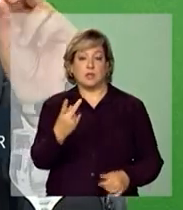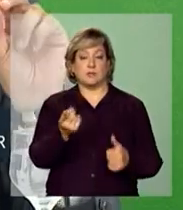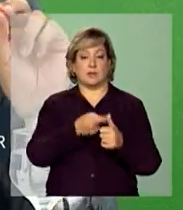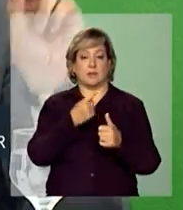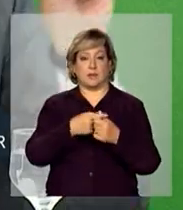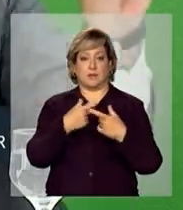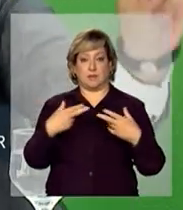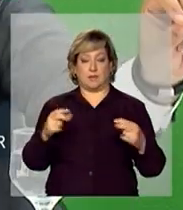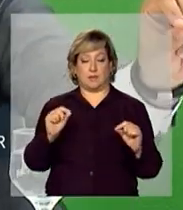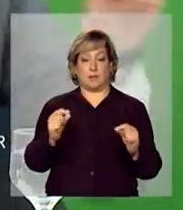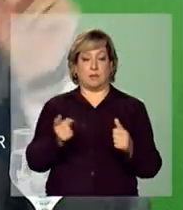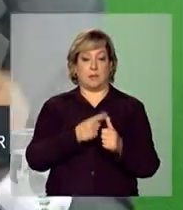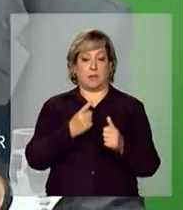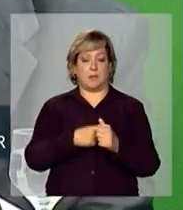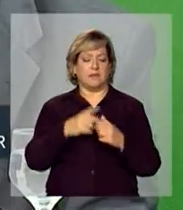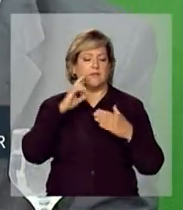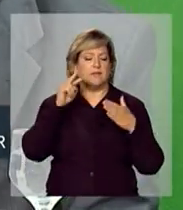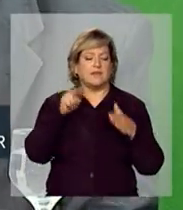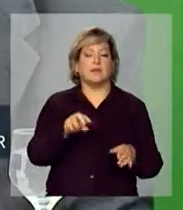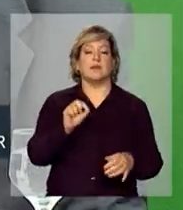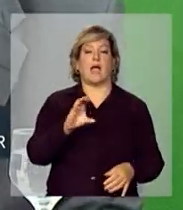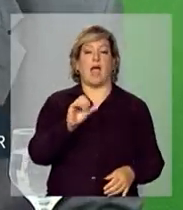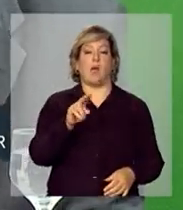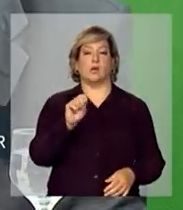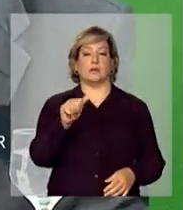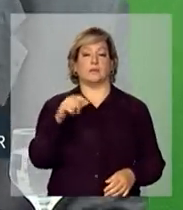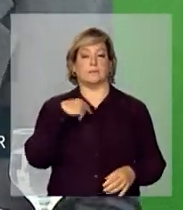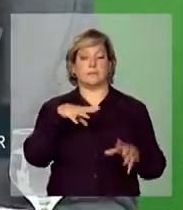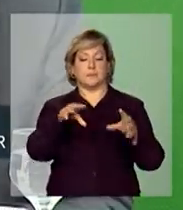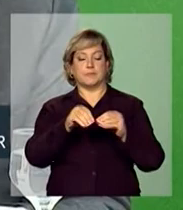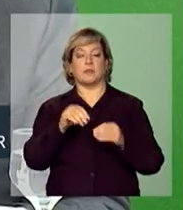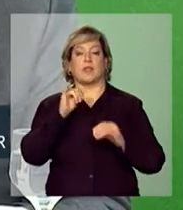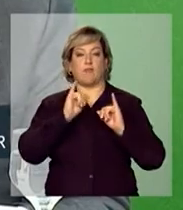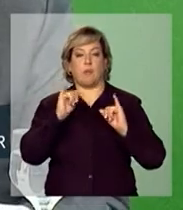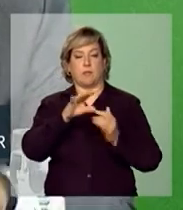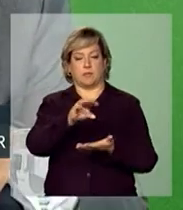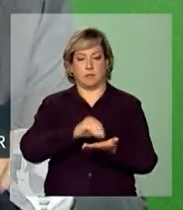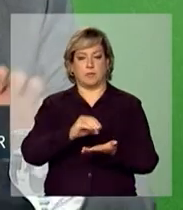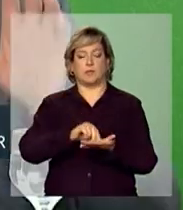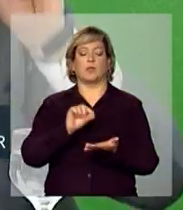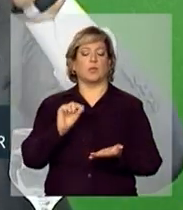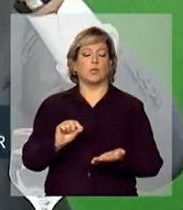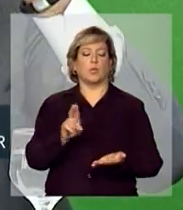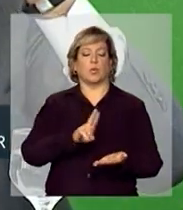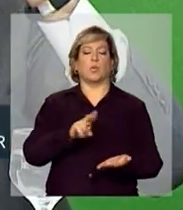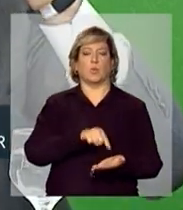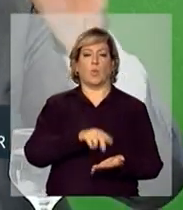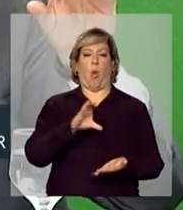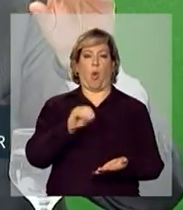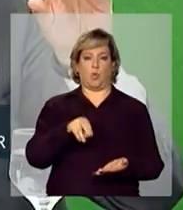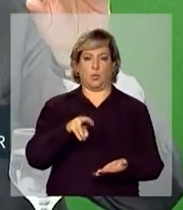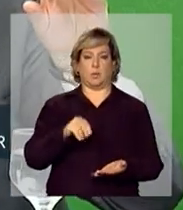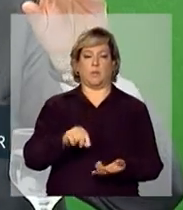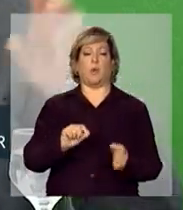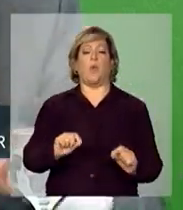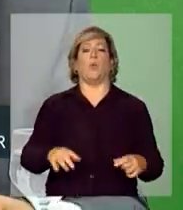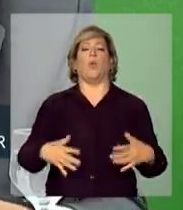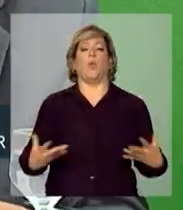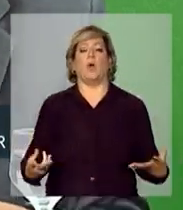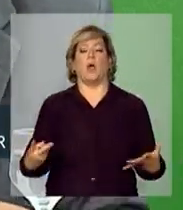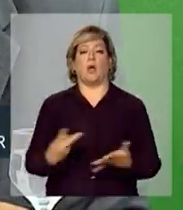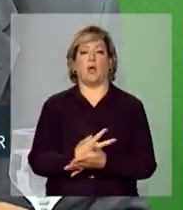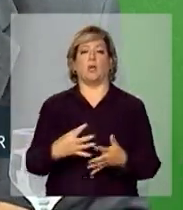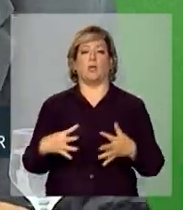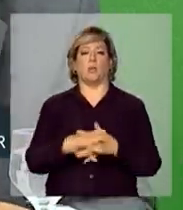primeiro ataque a causas pegamos os dados de consumo O que que tá gerando conflito dos proconcursos